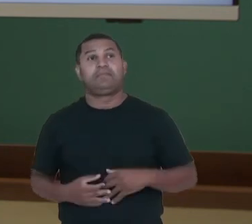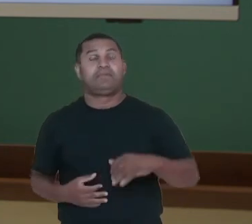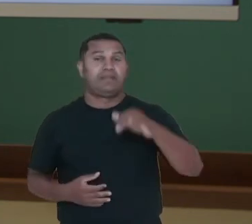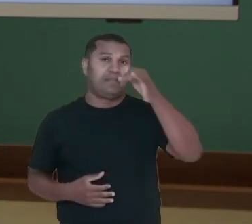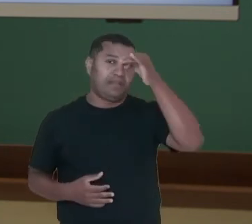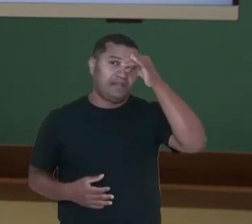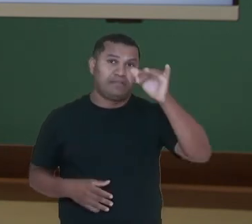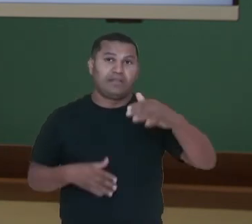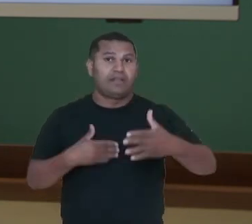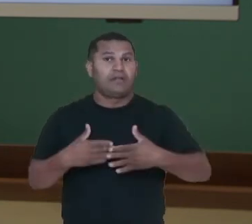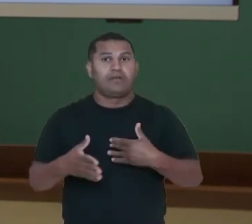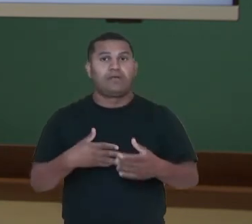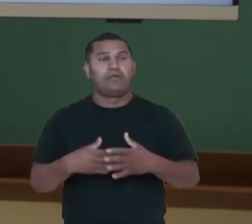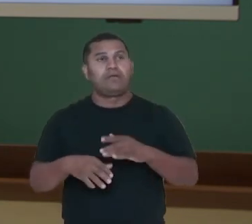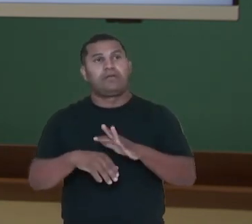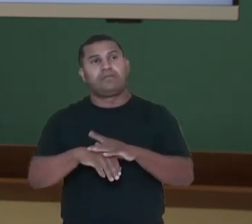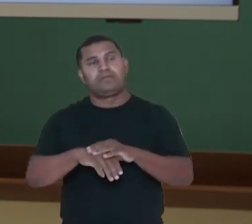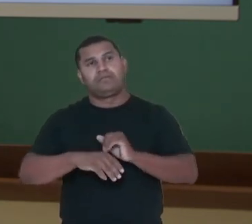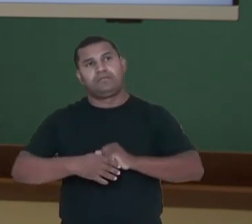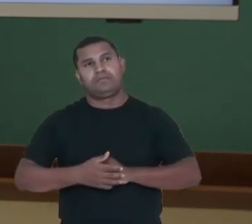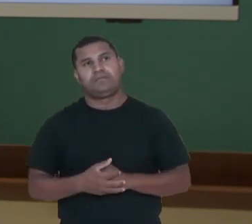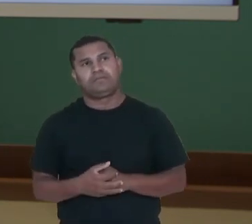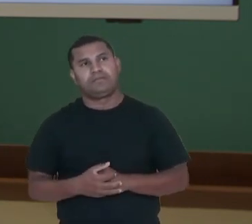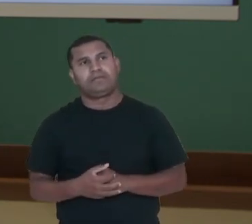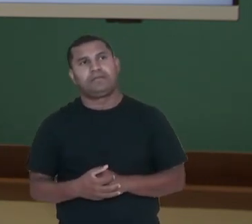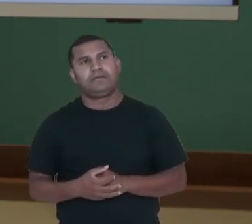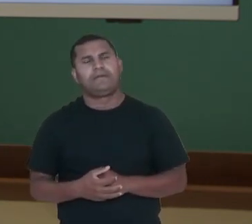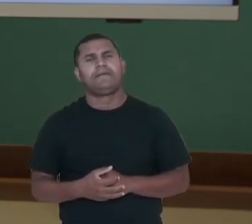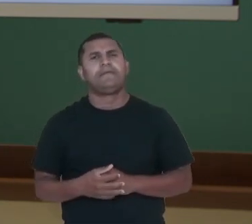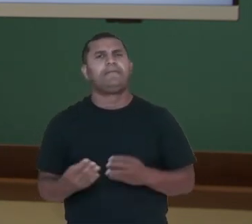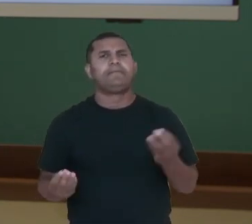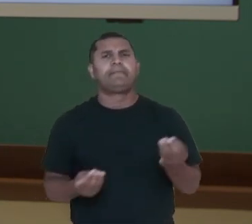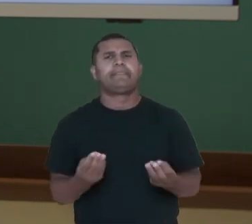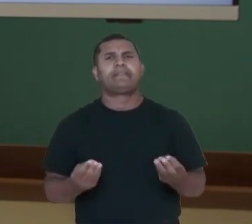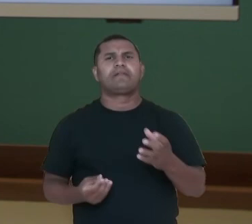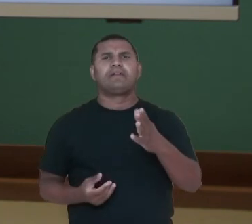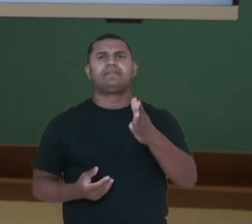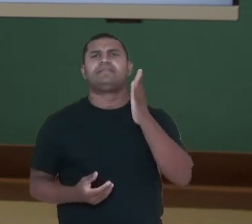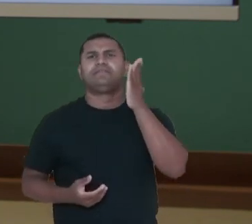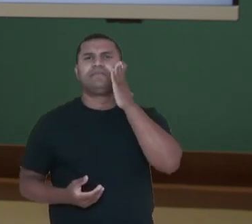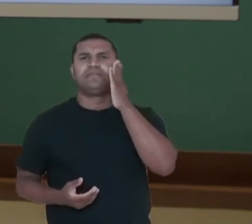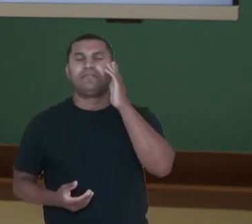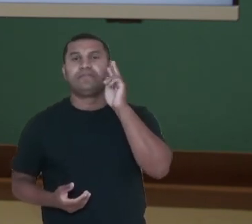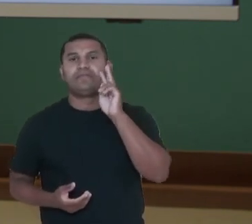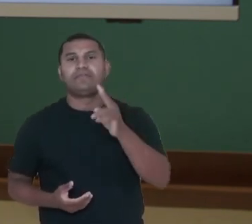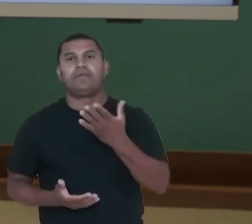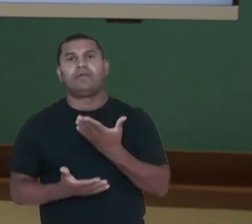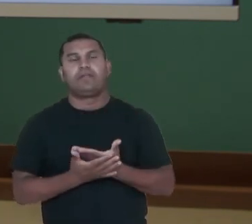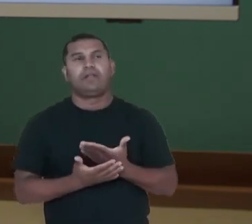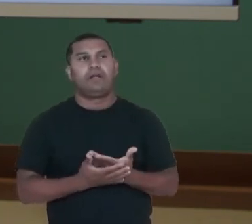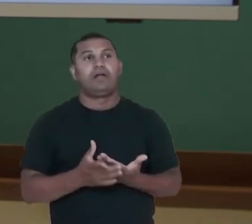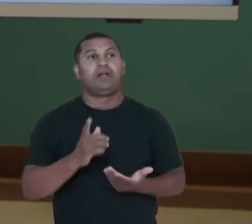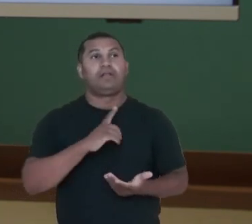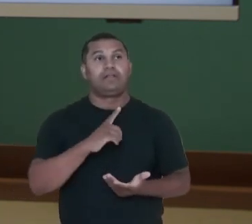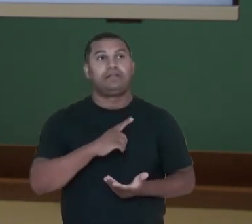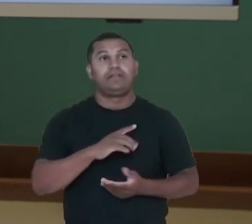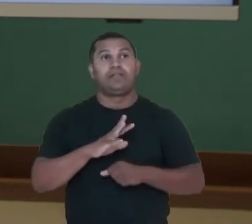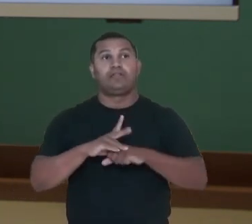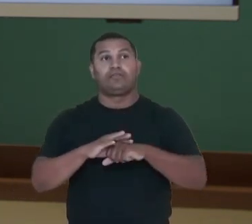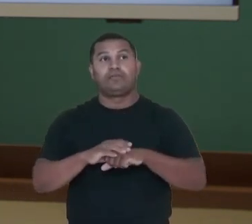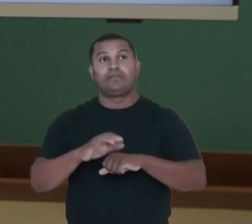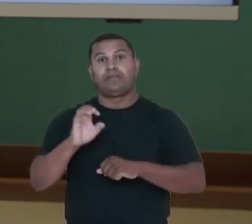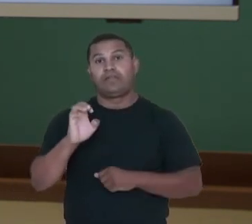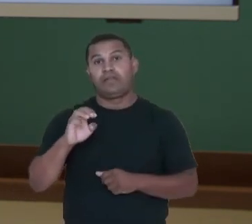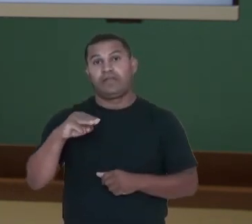vacinas quanto uma terapia gênica. O que a gente viu nessa aula? Que são doenças emergentes e reemergentes.